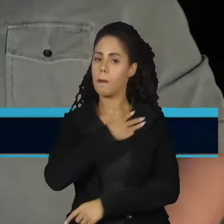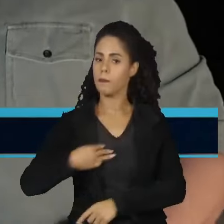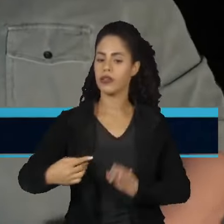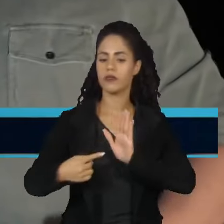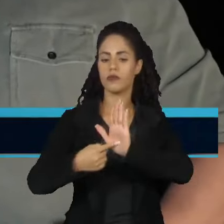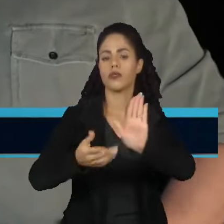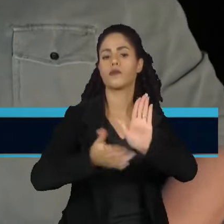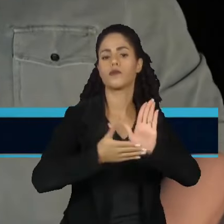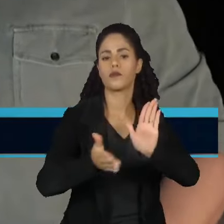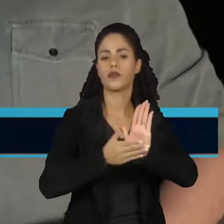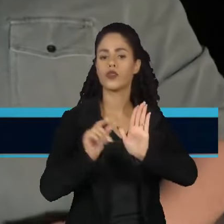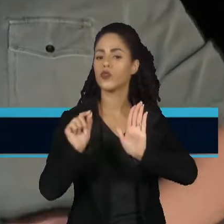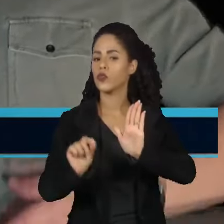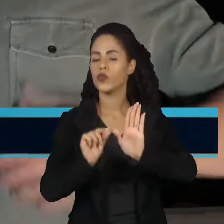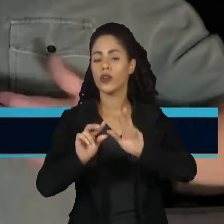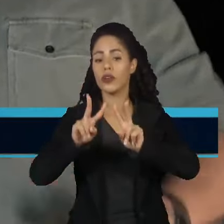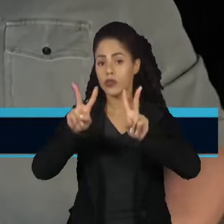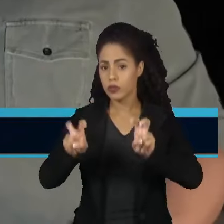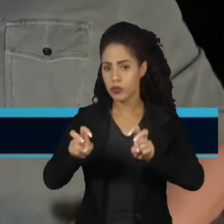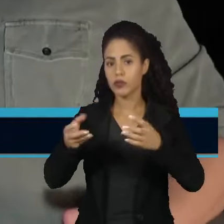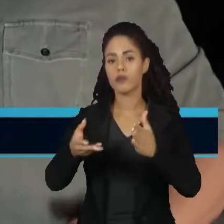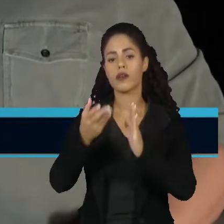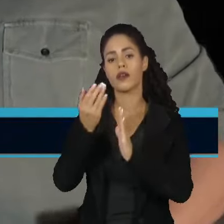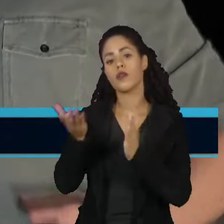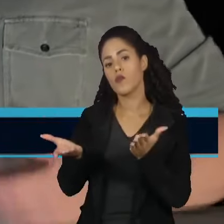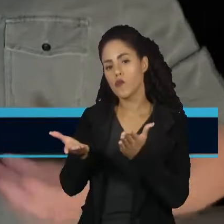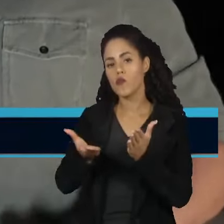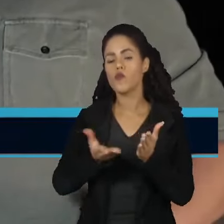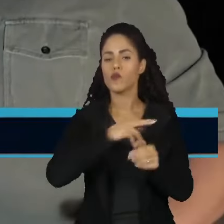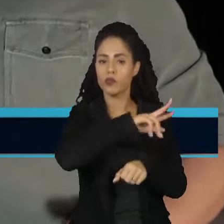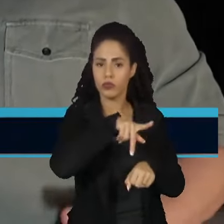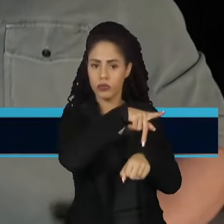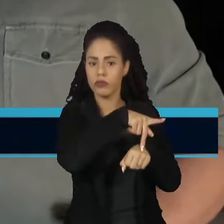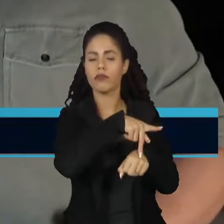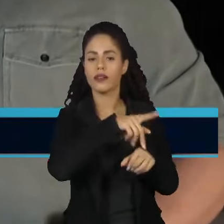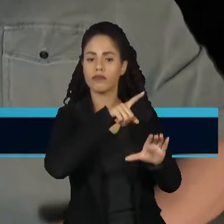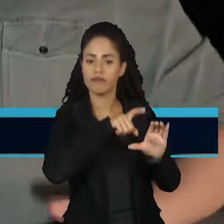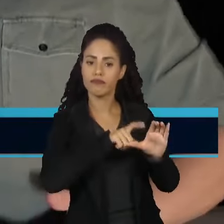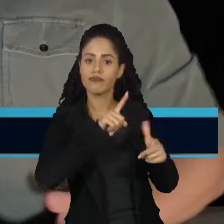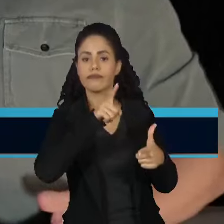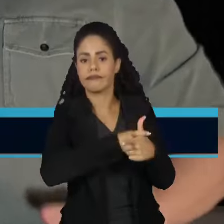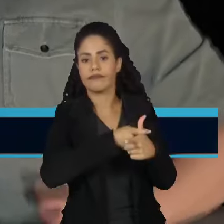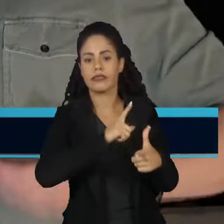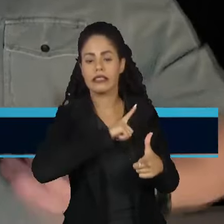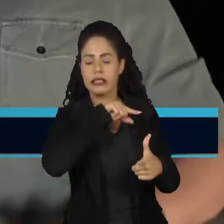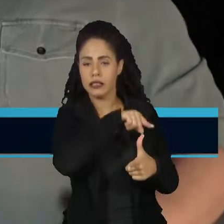apresentar a proposta de diminuição do endividamento dos países mais pobres do planeta